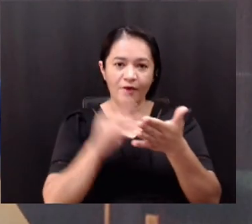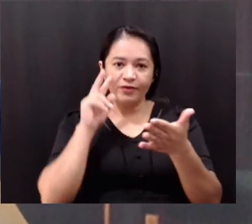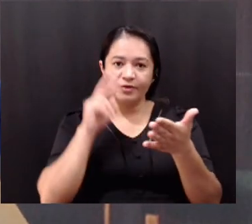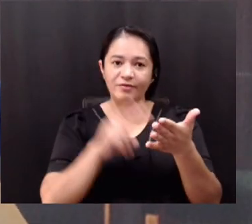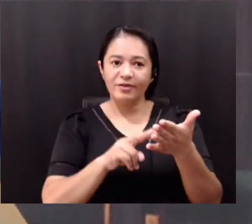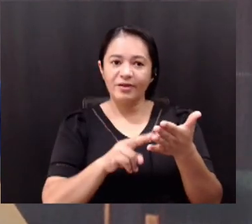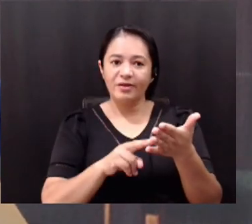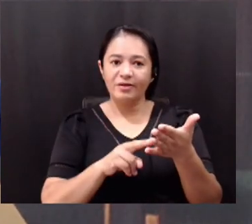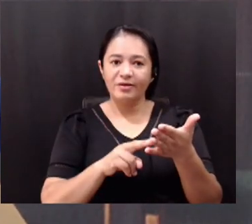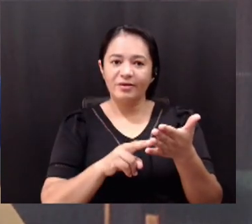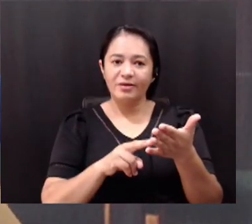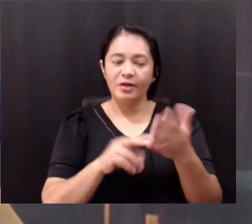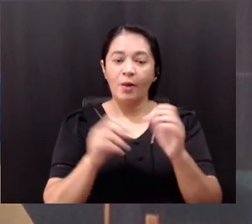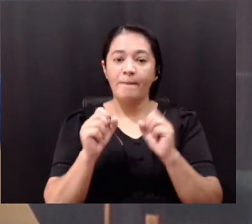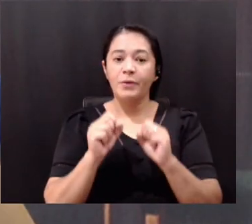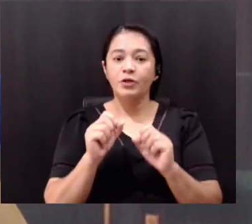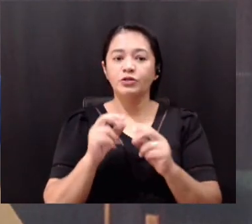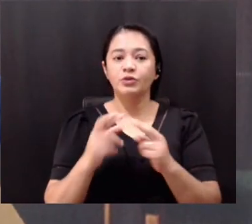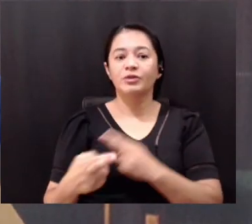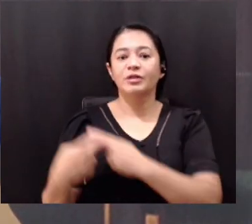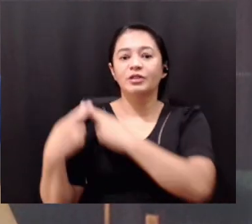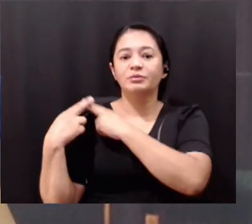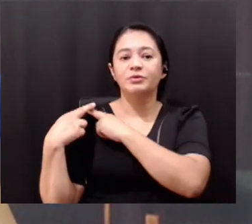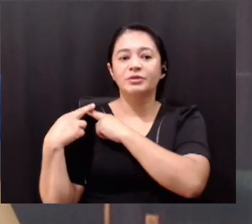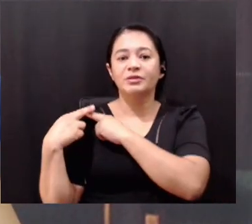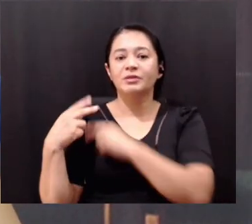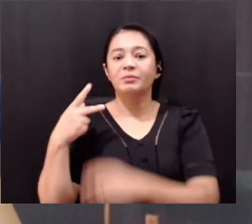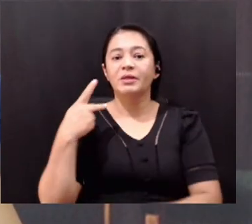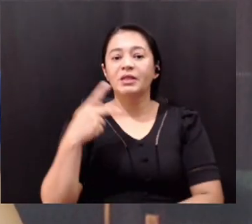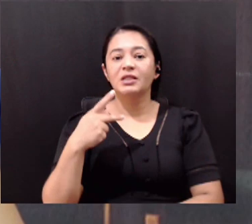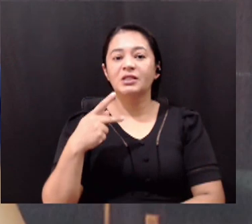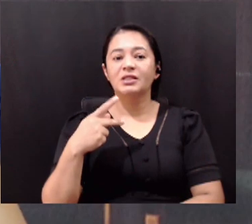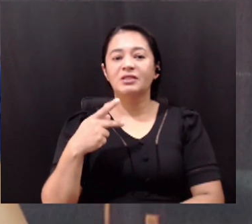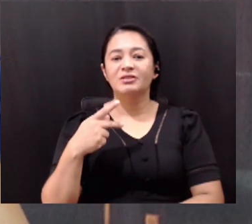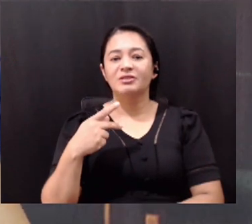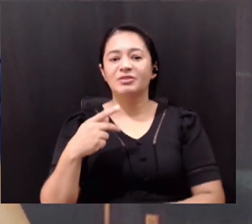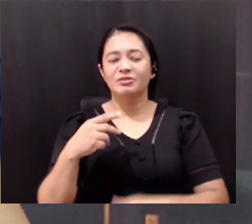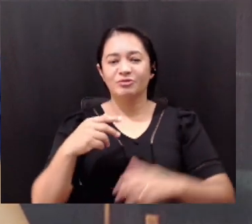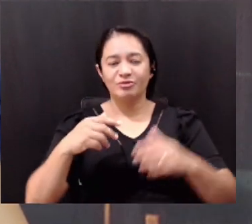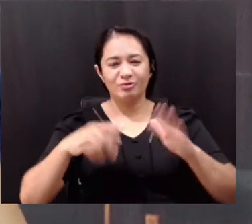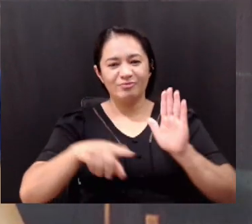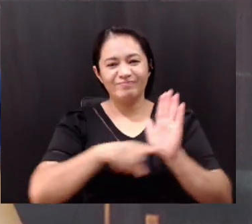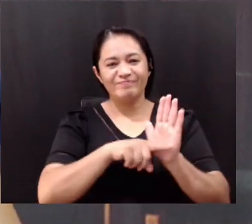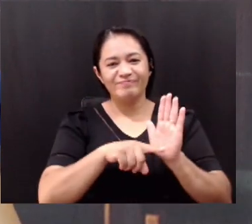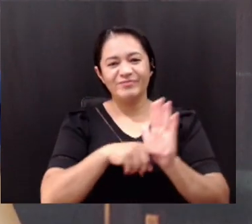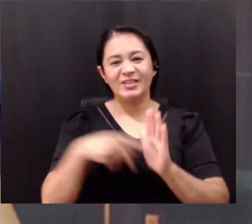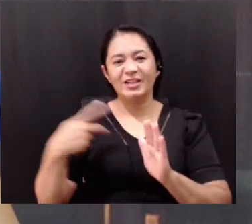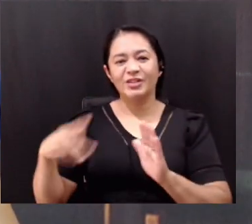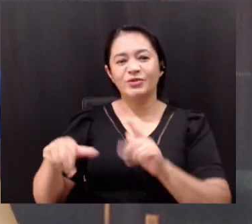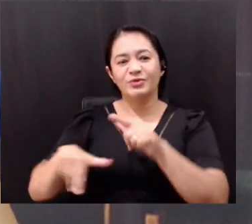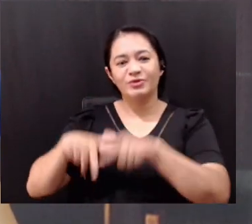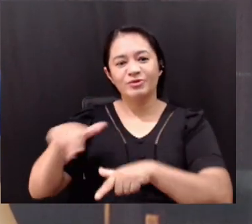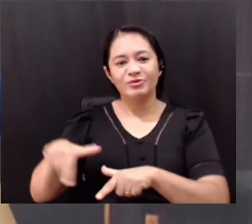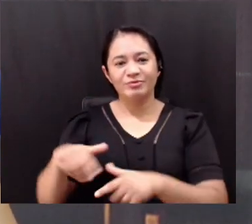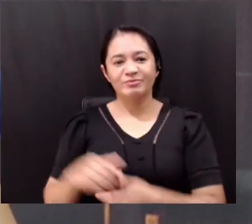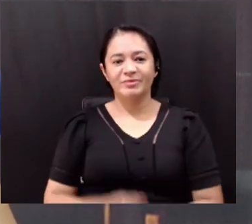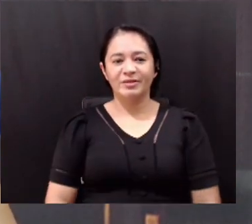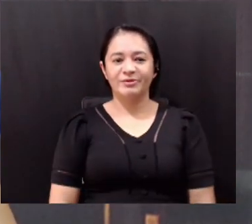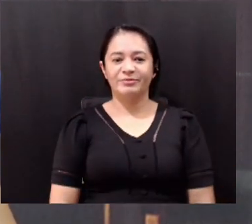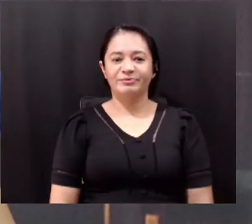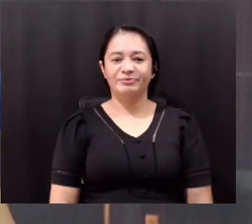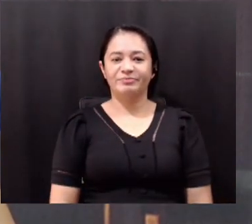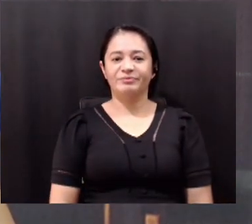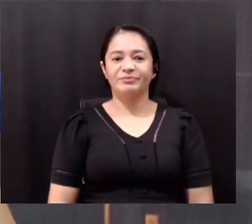ser responsável pela sua insatisfação com o seu trabalho. Sim. Nossa, olha isso. Então, o que às vezes você acha que está